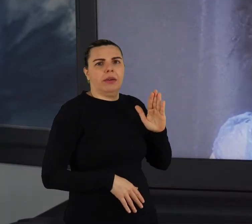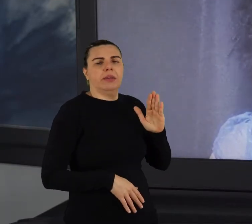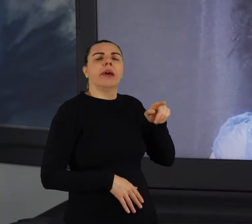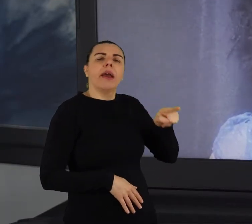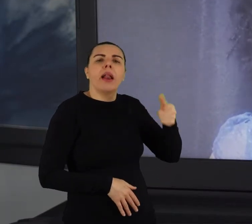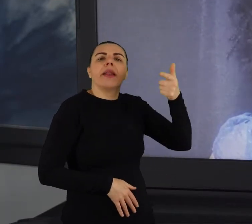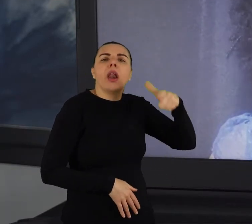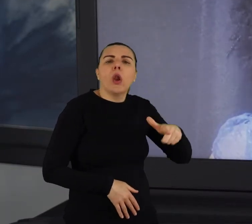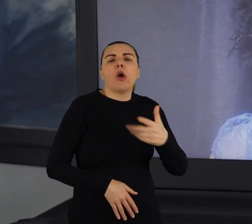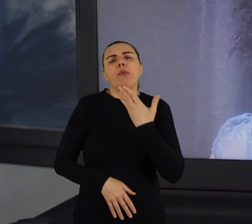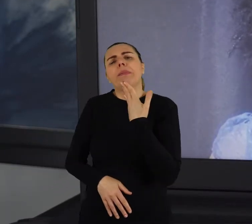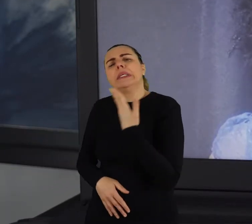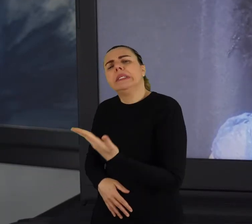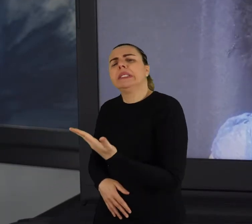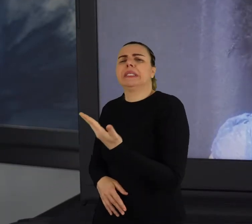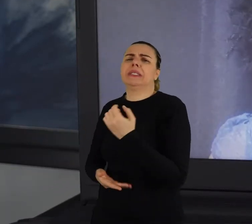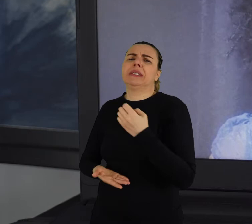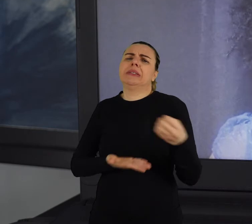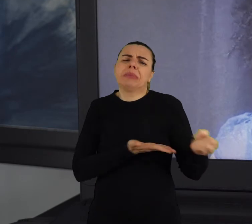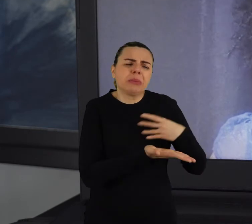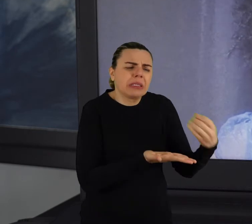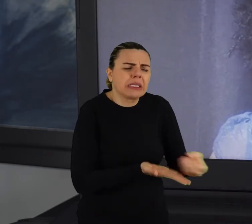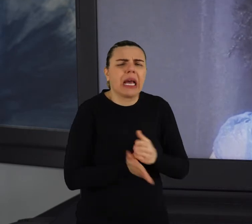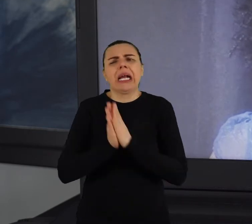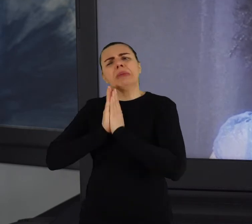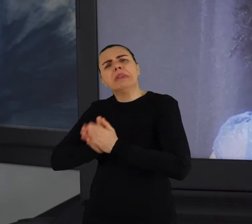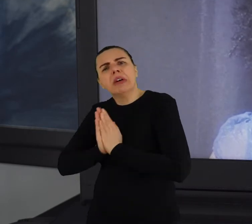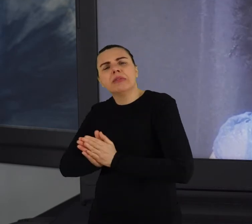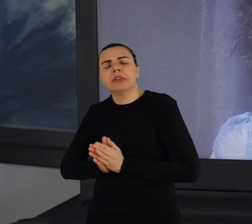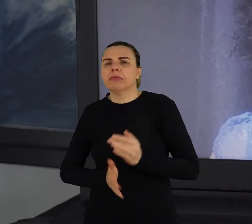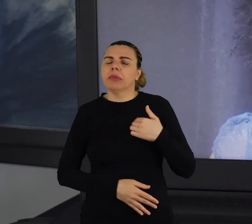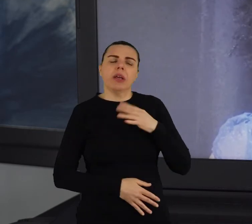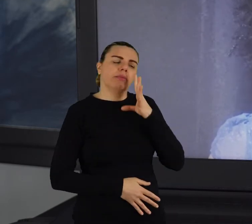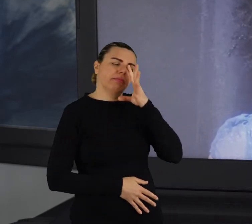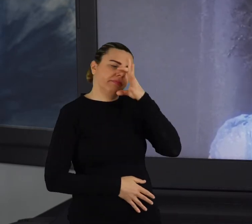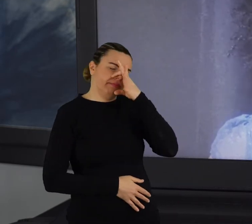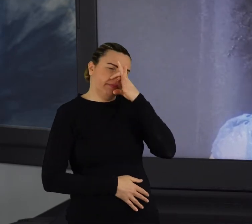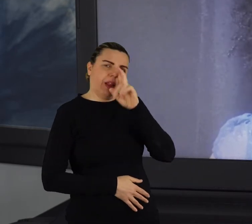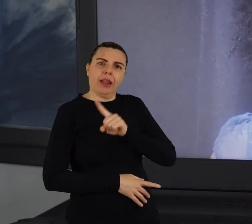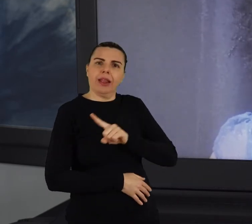pediu, implorou, mandou mensagens, mas eu disse que tinha acabado.